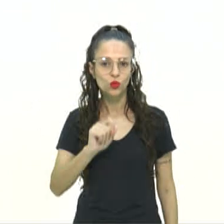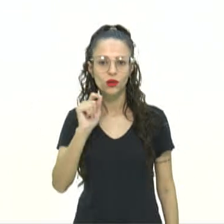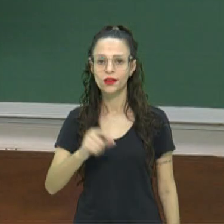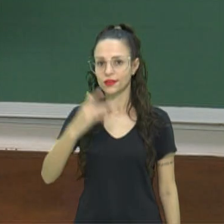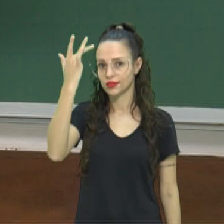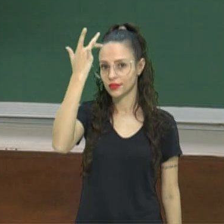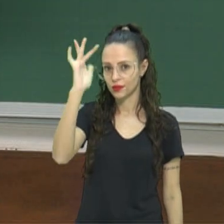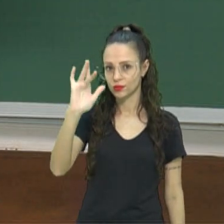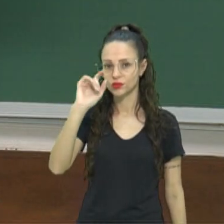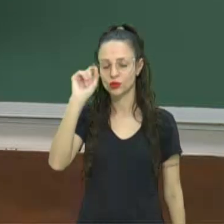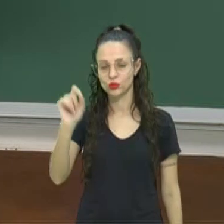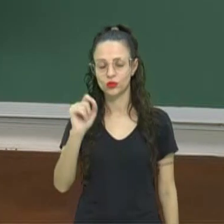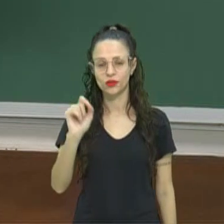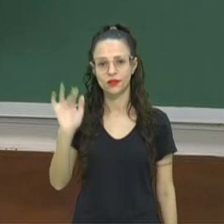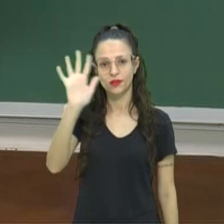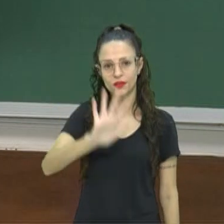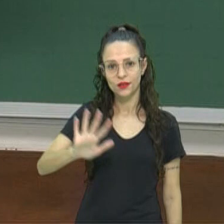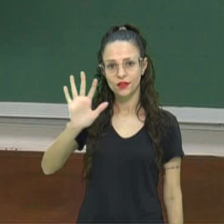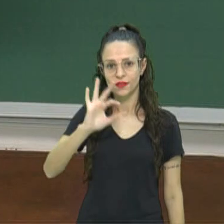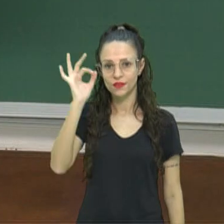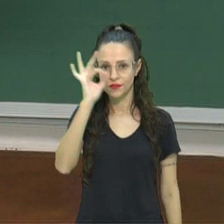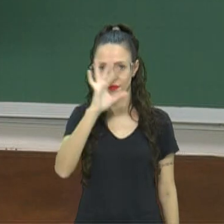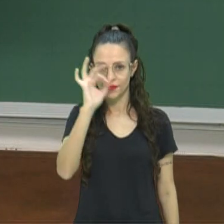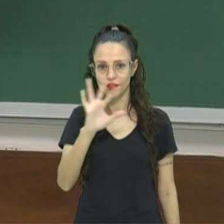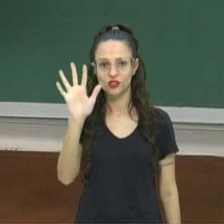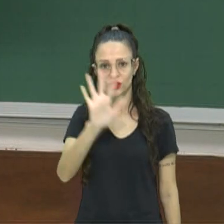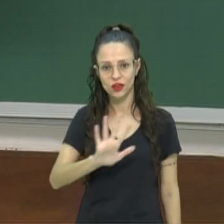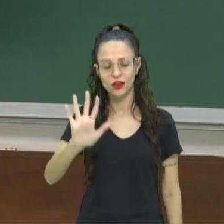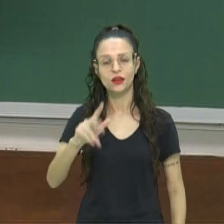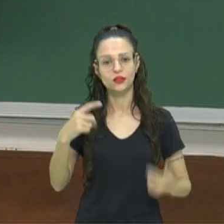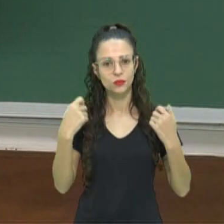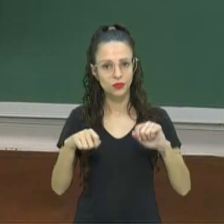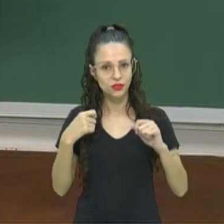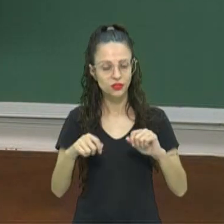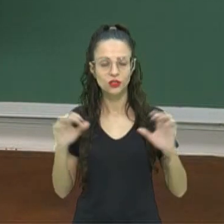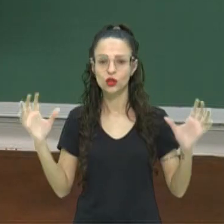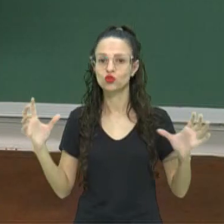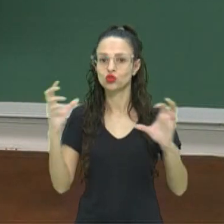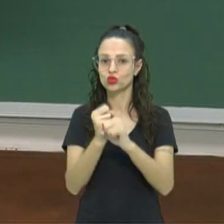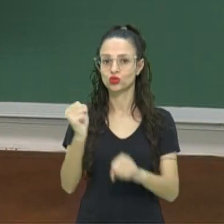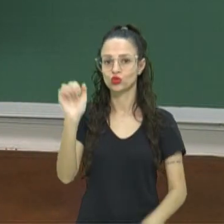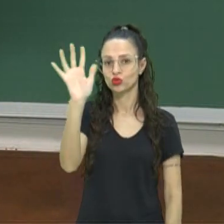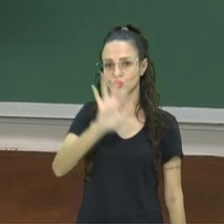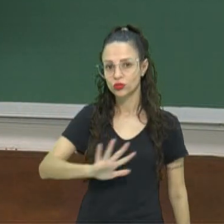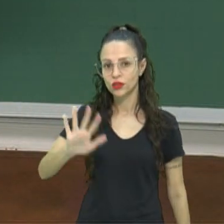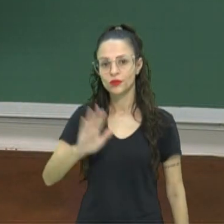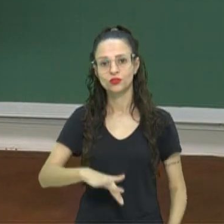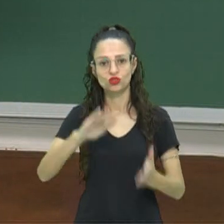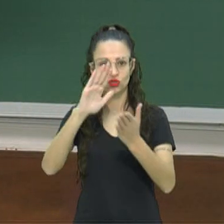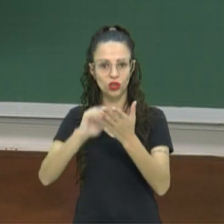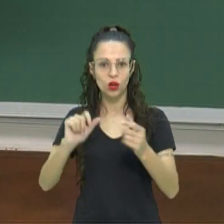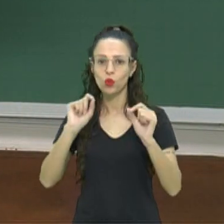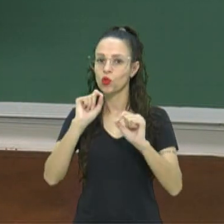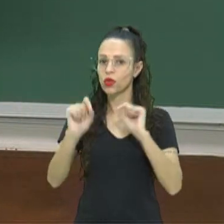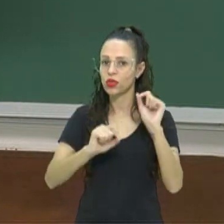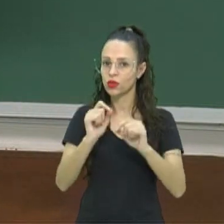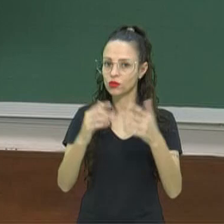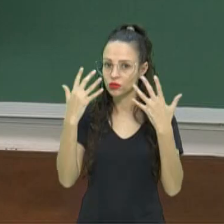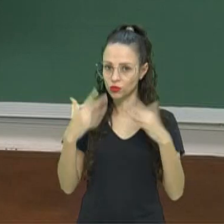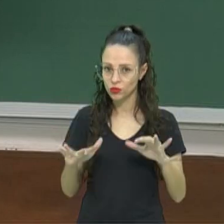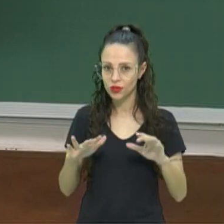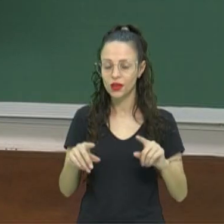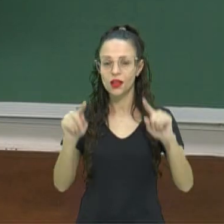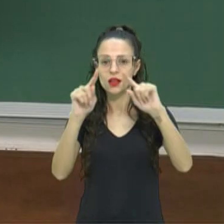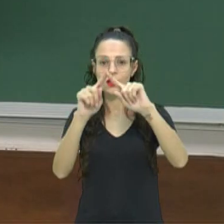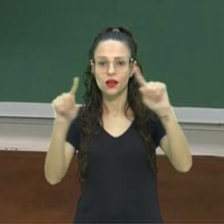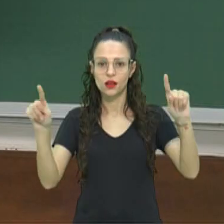sei calcular aquela figura verde esquisita, a área, então eu calculo o total e vou tirando o que eu não quero. É o losango